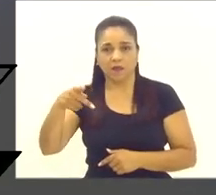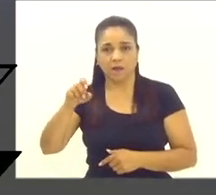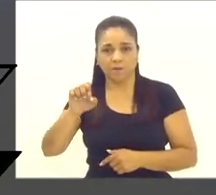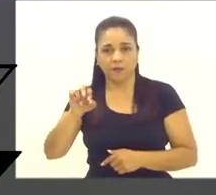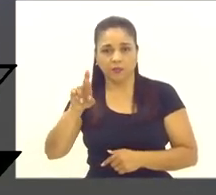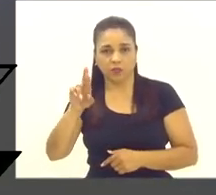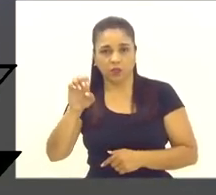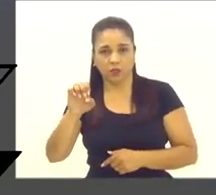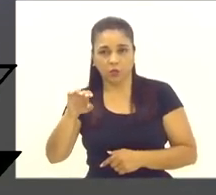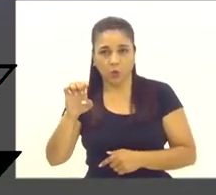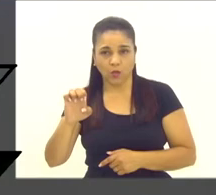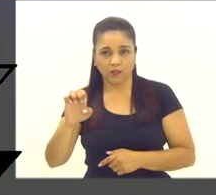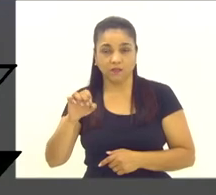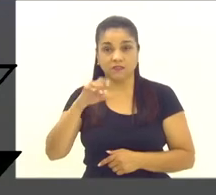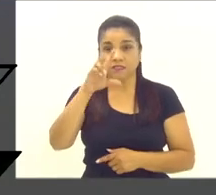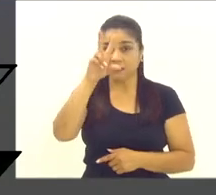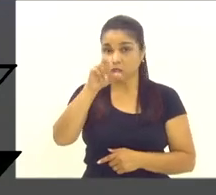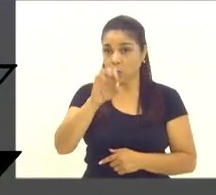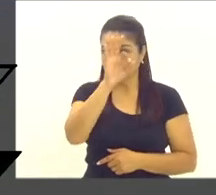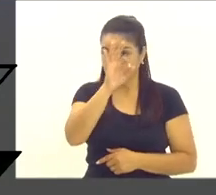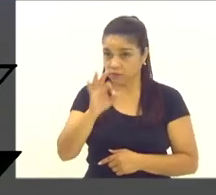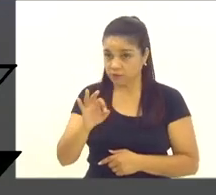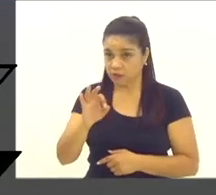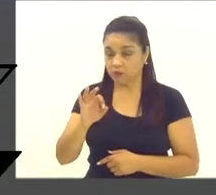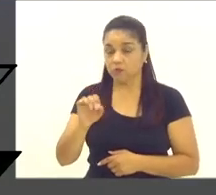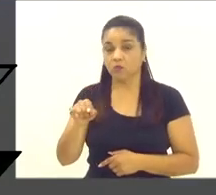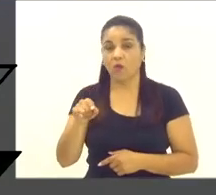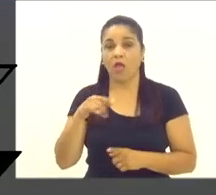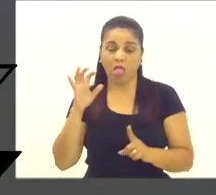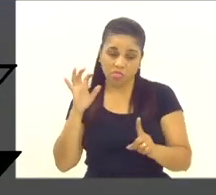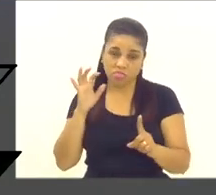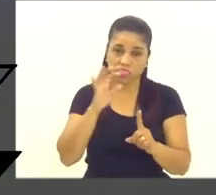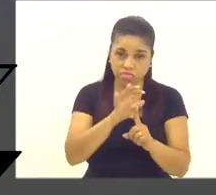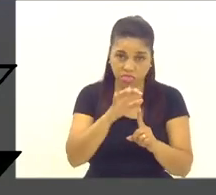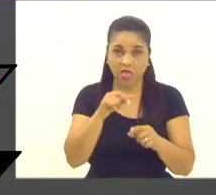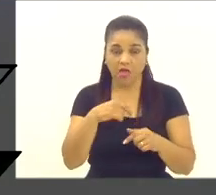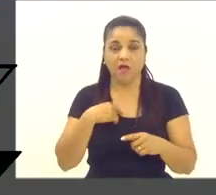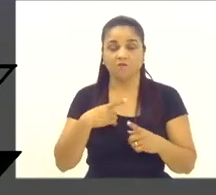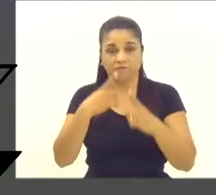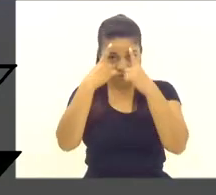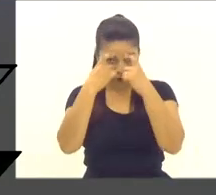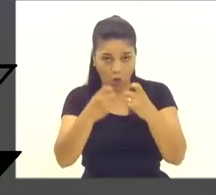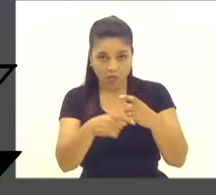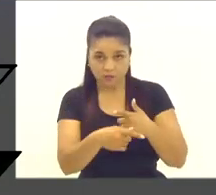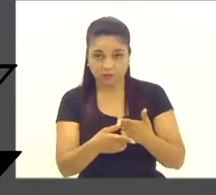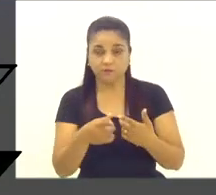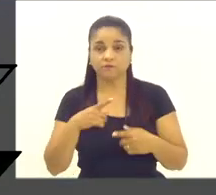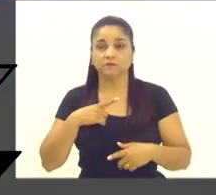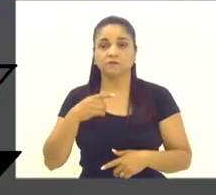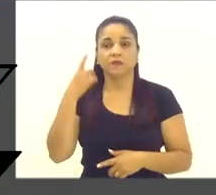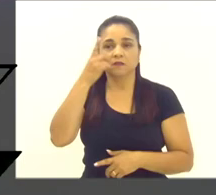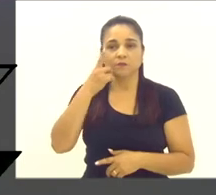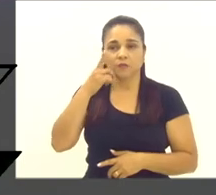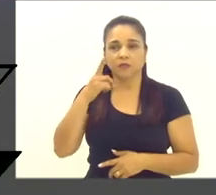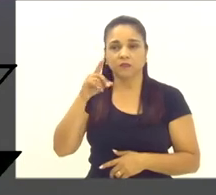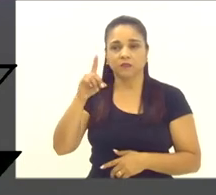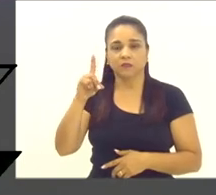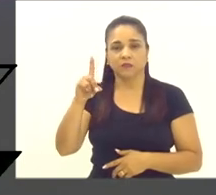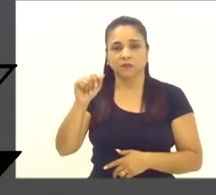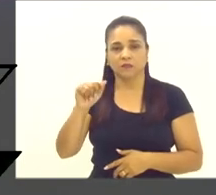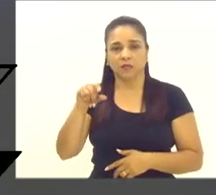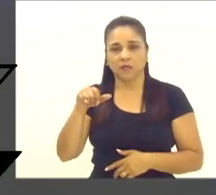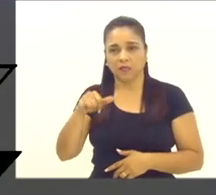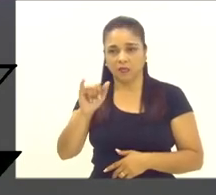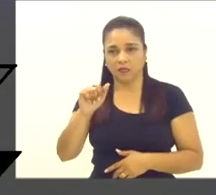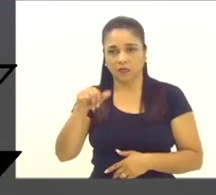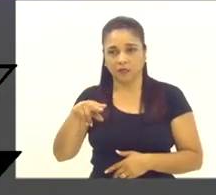50% das estações do nome dela são de ataques é a deputada professora Daiane Pimentel que